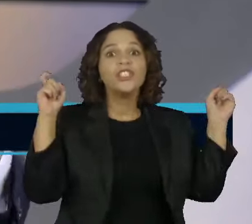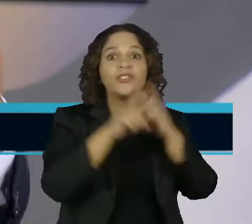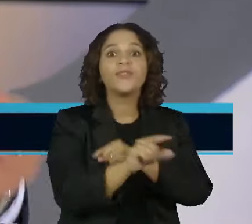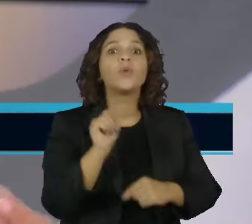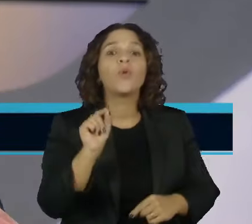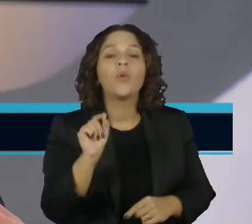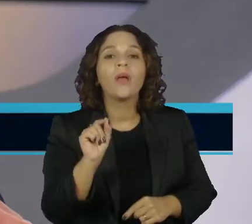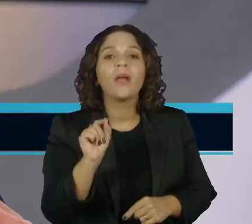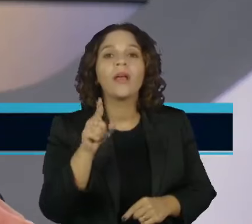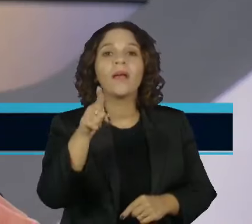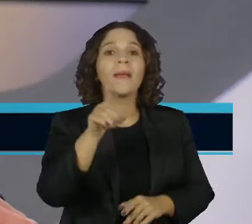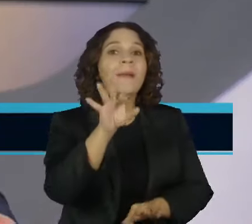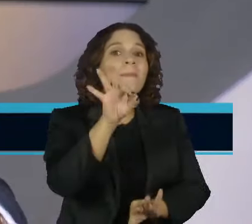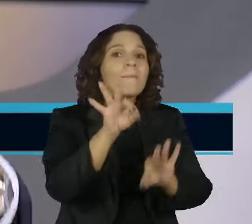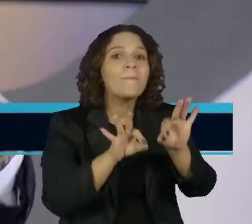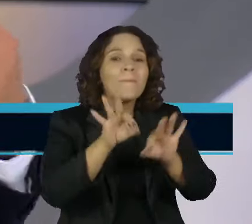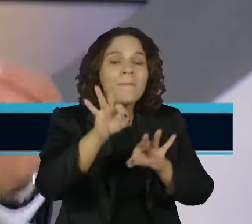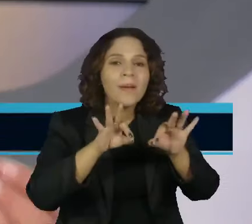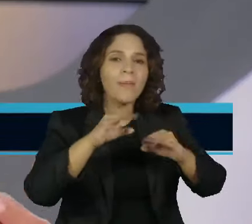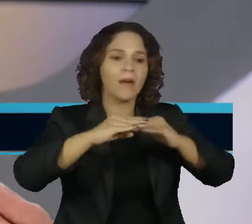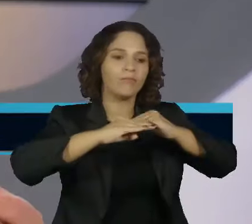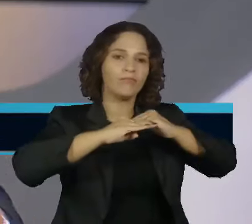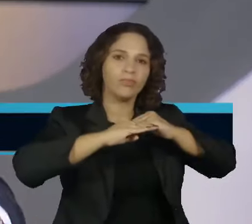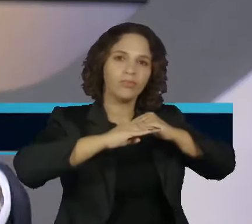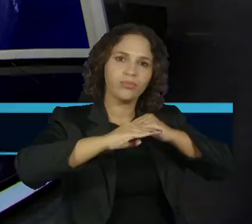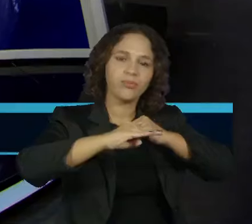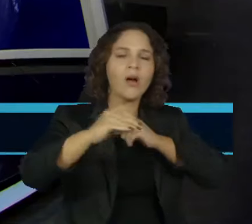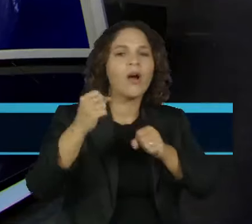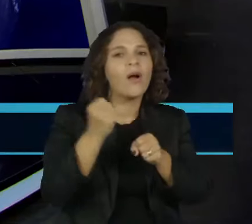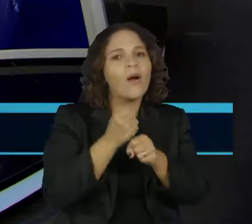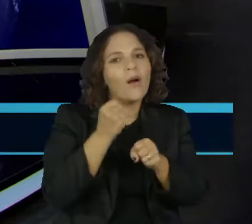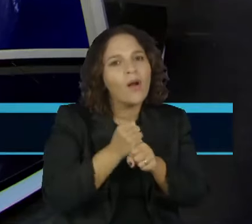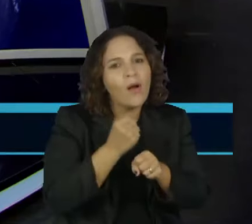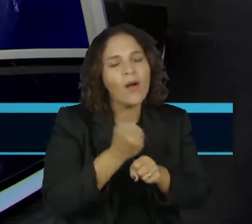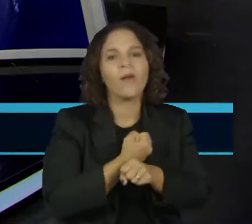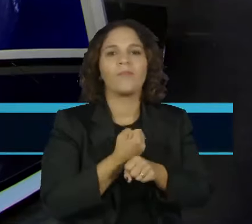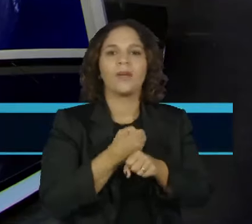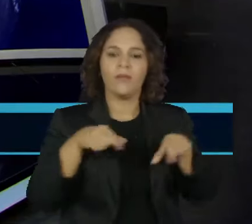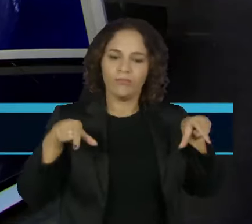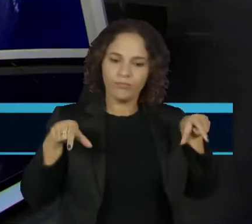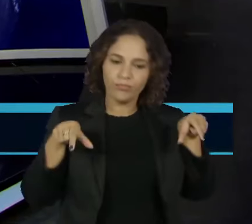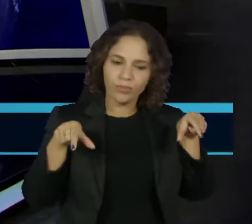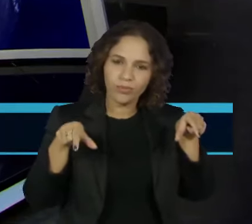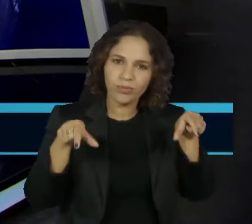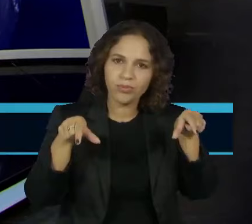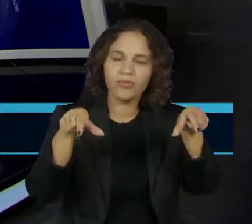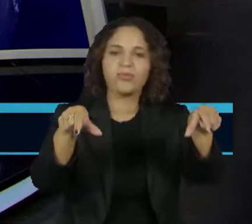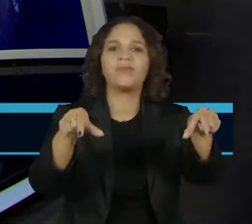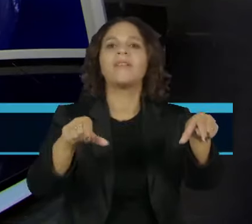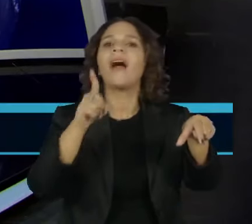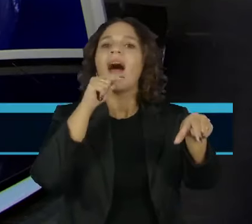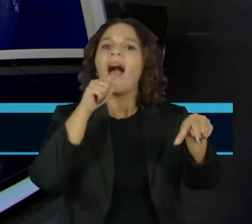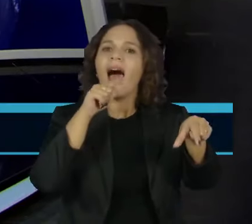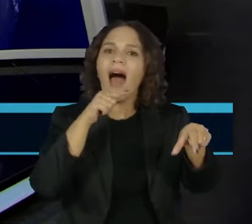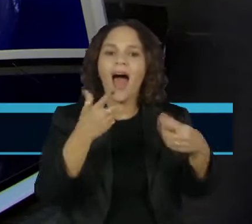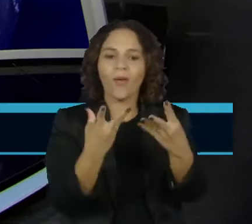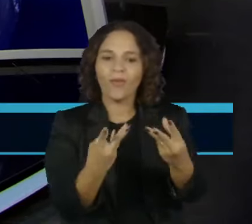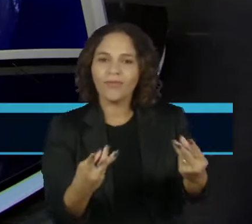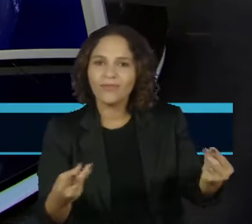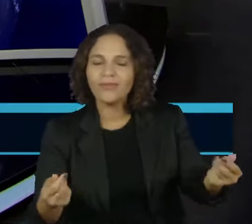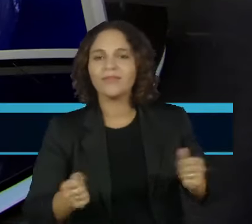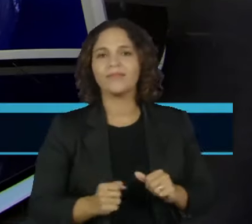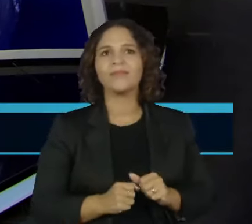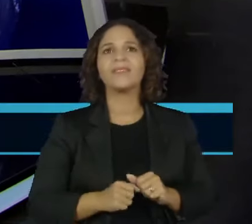você preparar essa estrada desde a sua construção, do seu leito, galerias, drenagem, né, mas recebimento. Mas tem asfalto